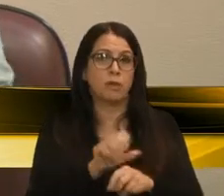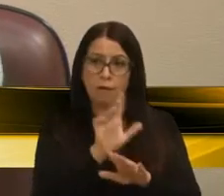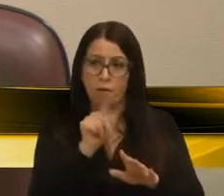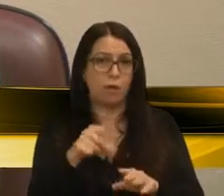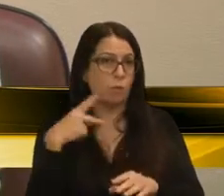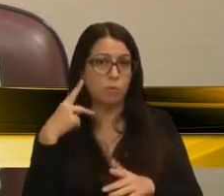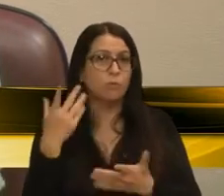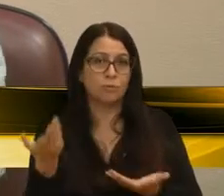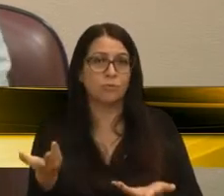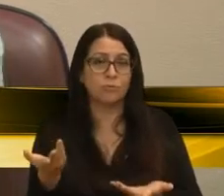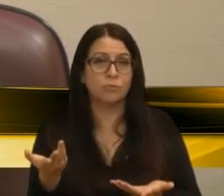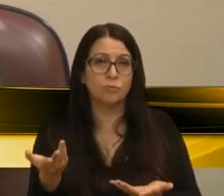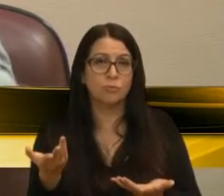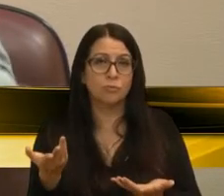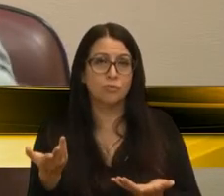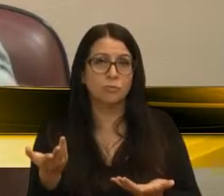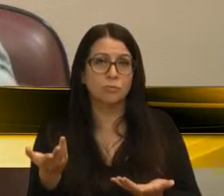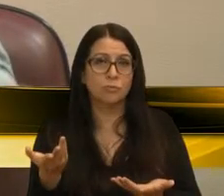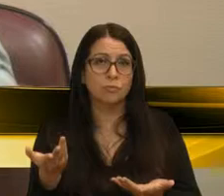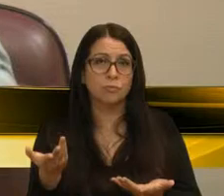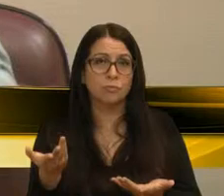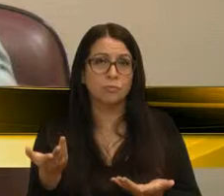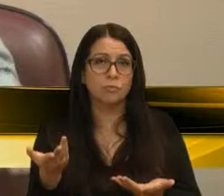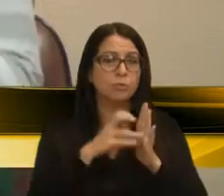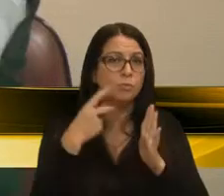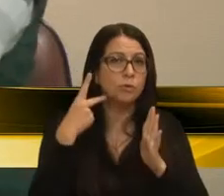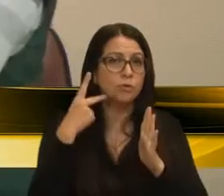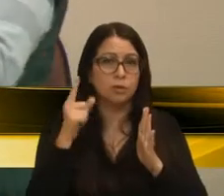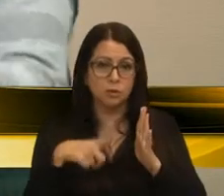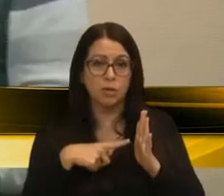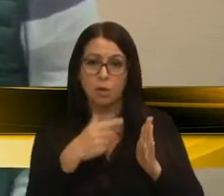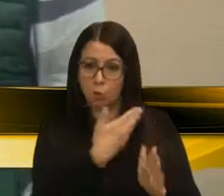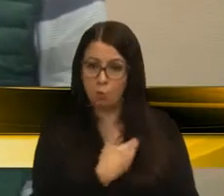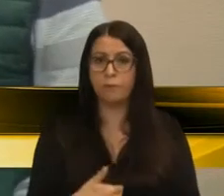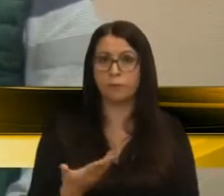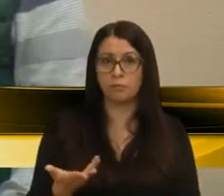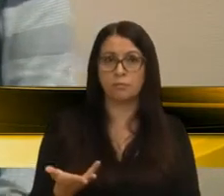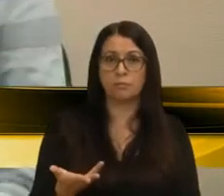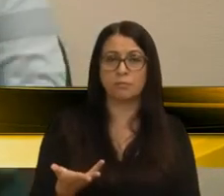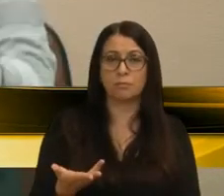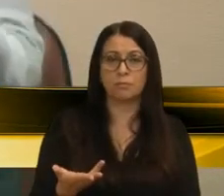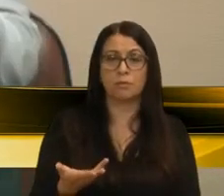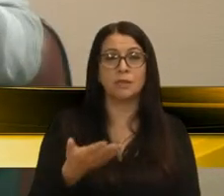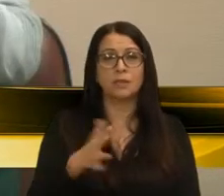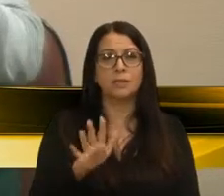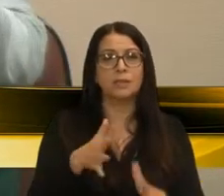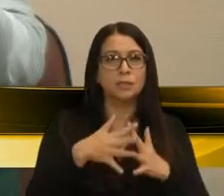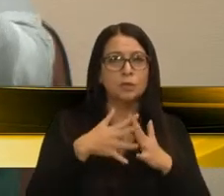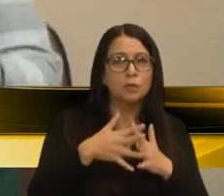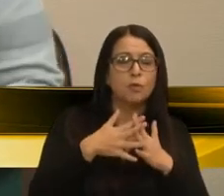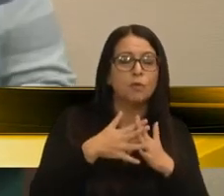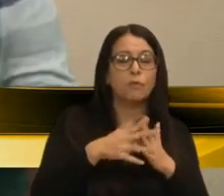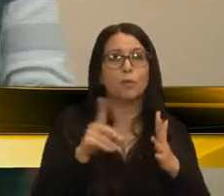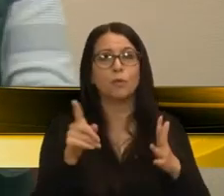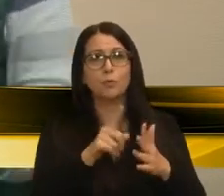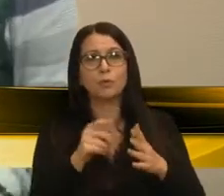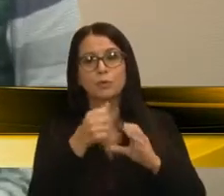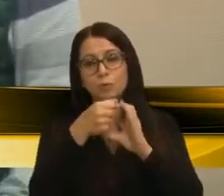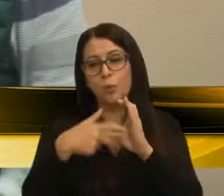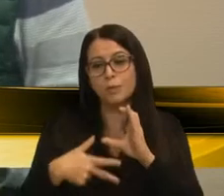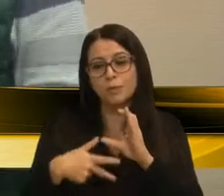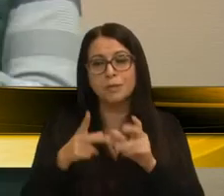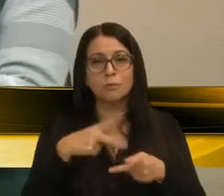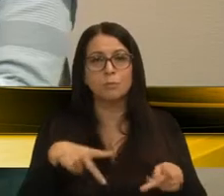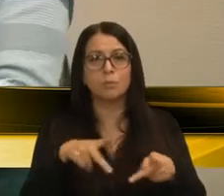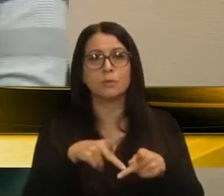é político. É político partido do governo. Então, às vezes, a gente confunde um pouquinho o conceito para a